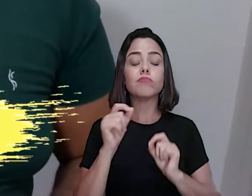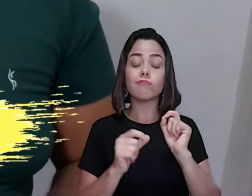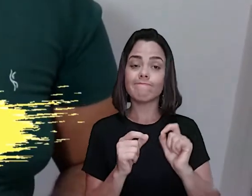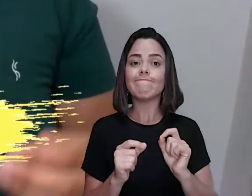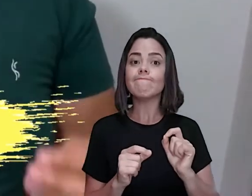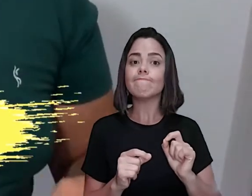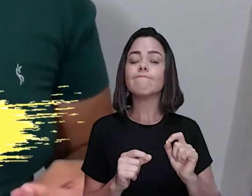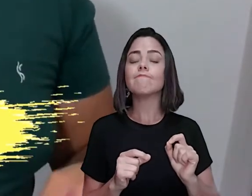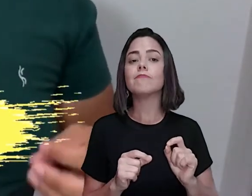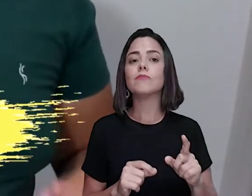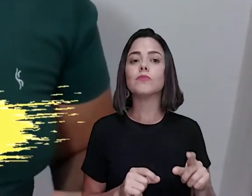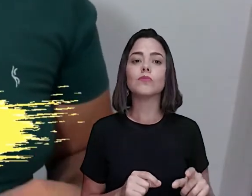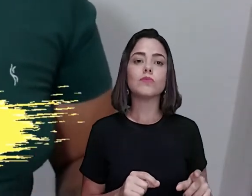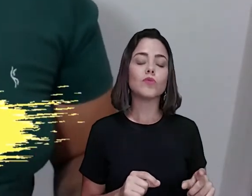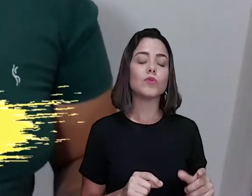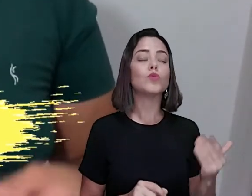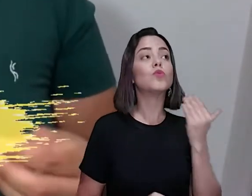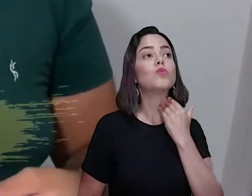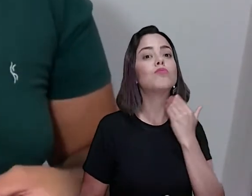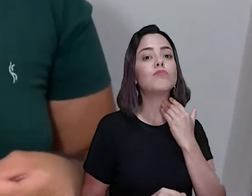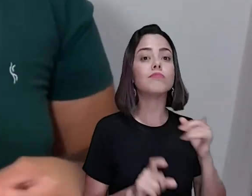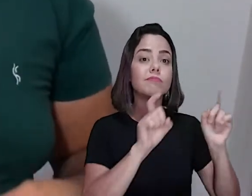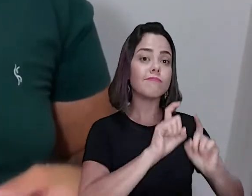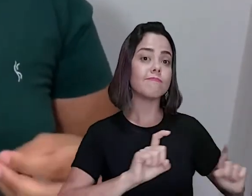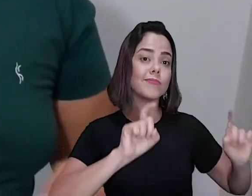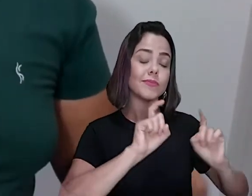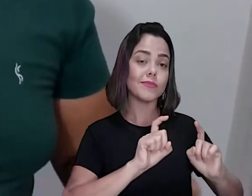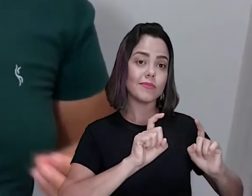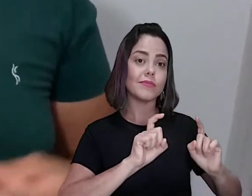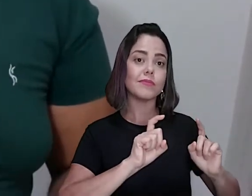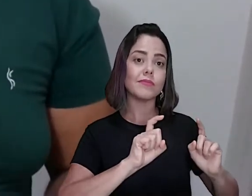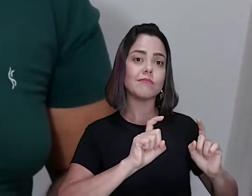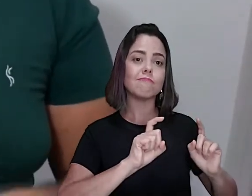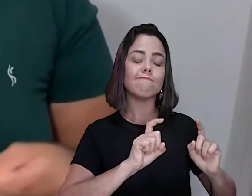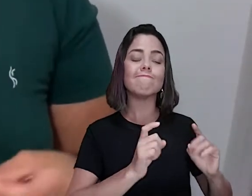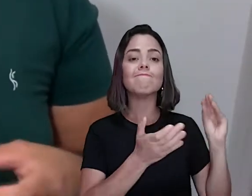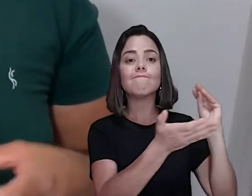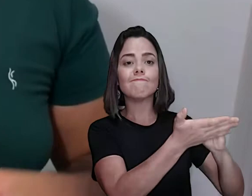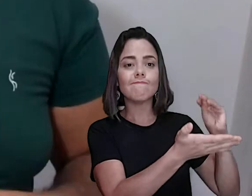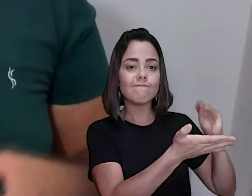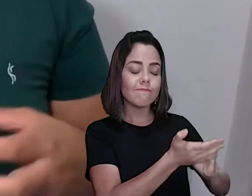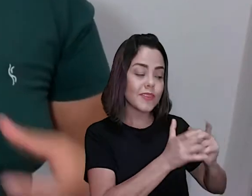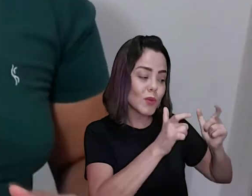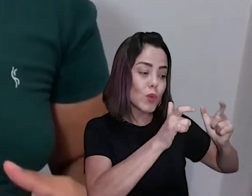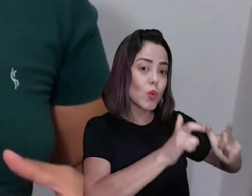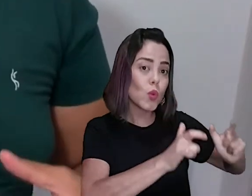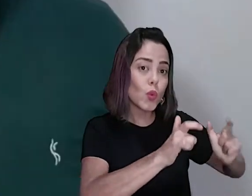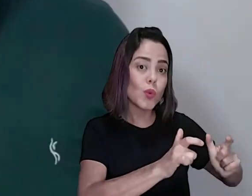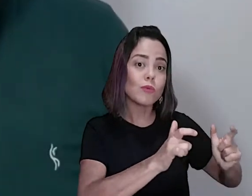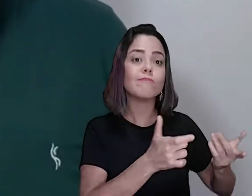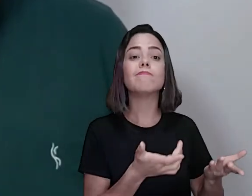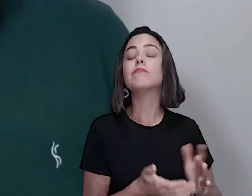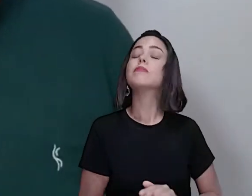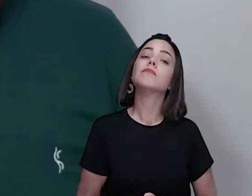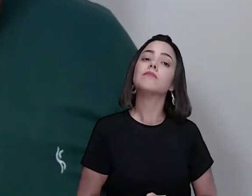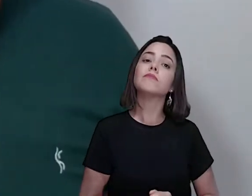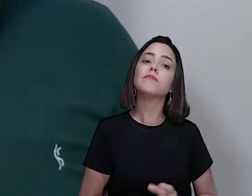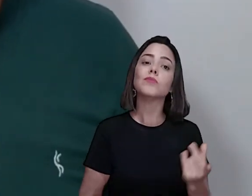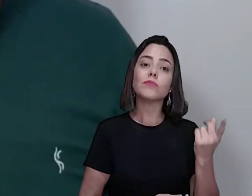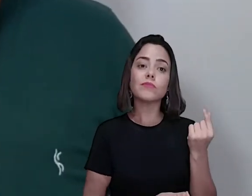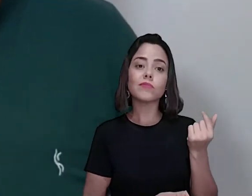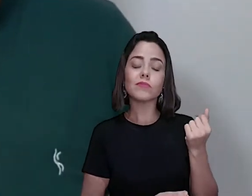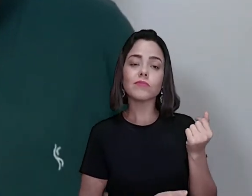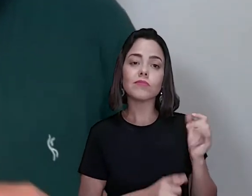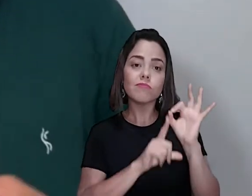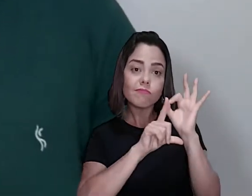a isso. Nos bancos digitais, justamente pela ausência das agências físicas, o custo de